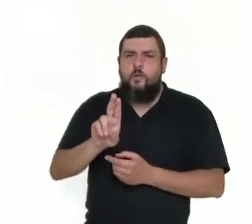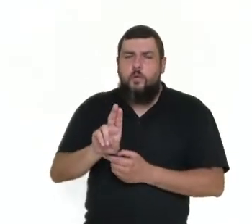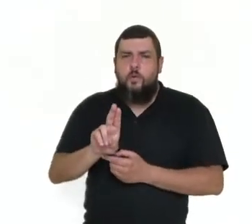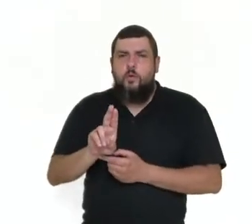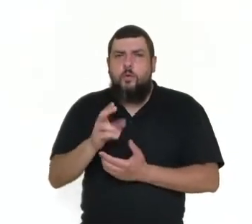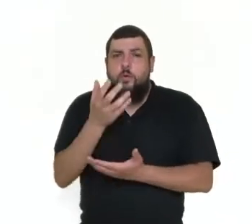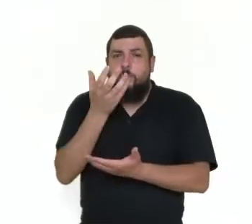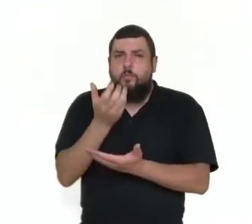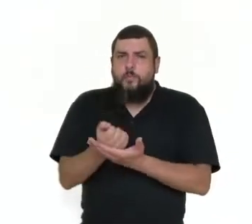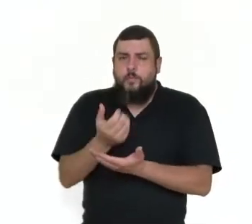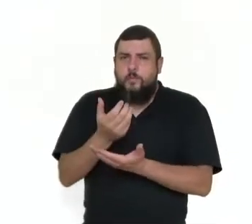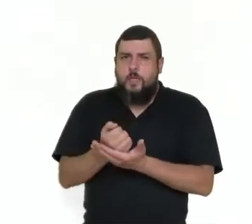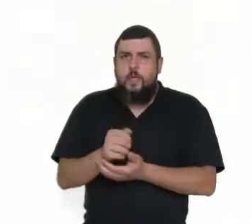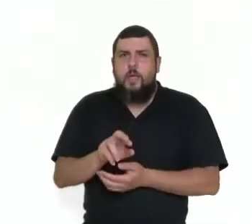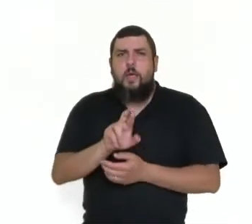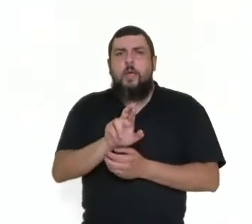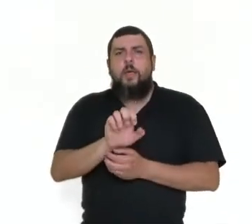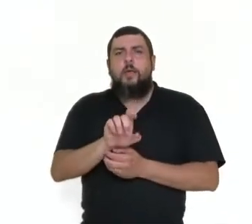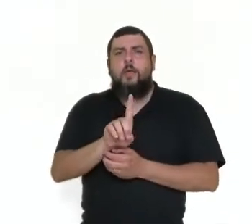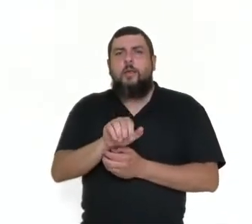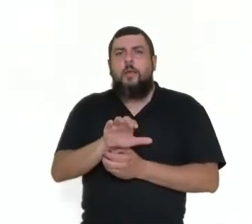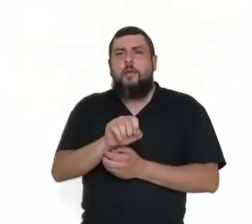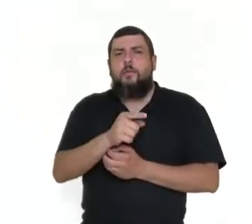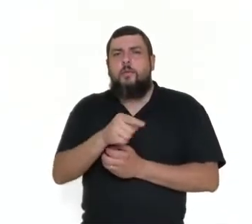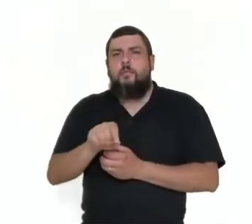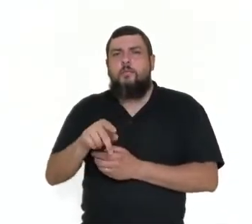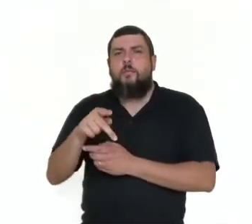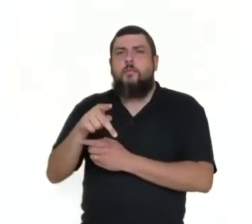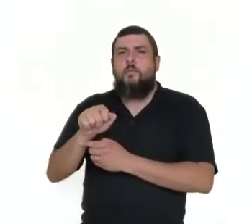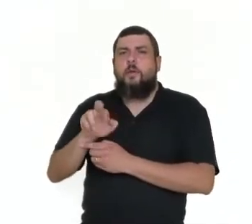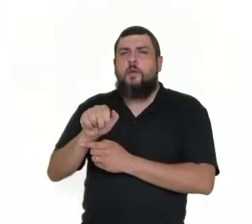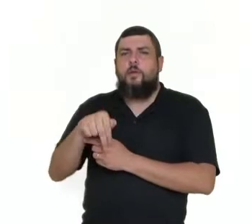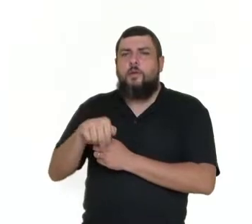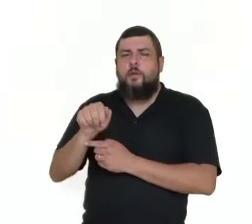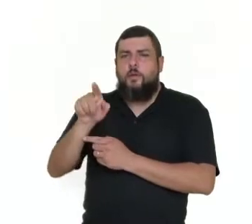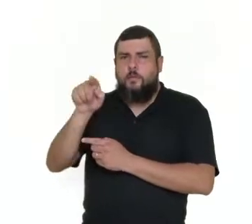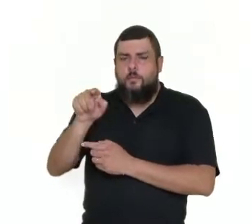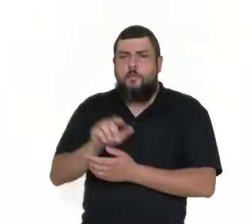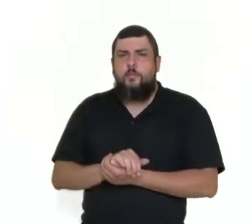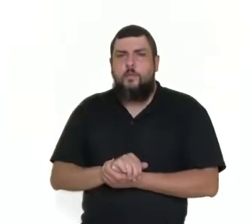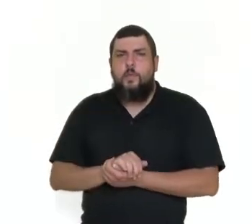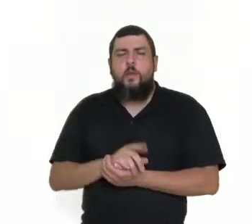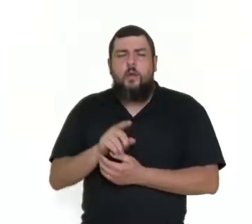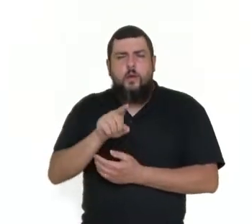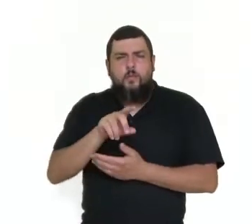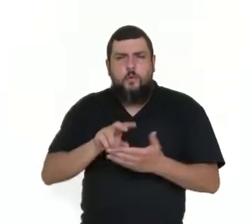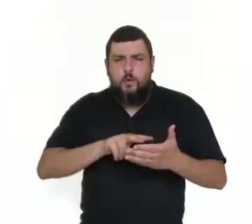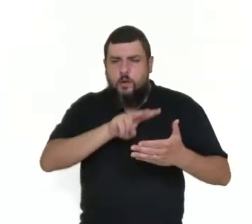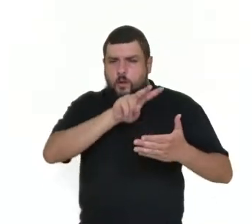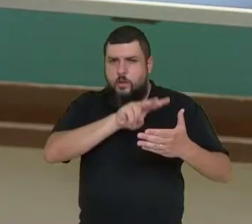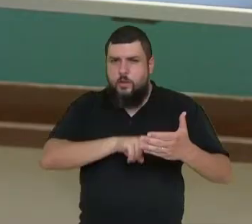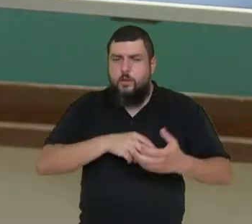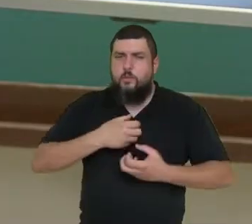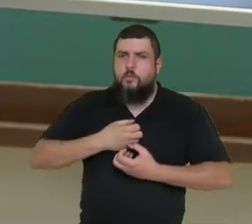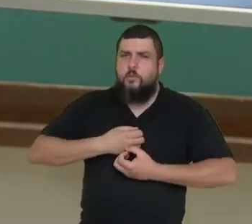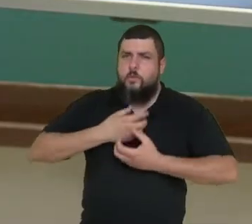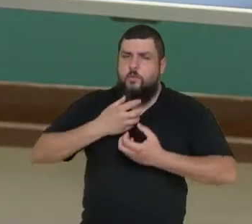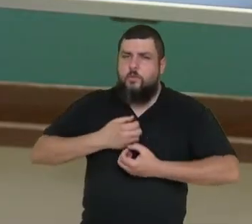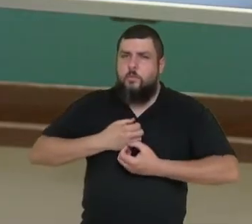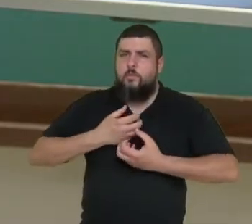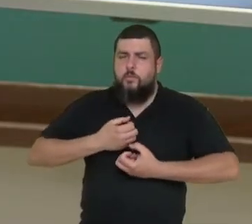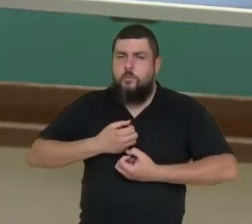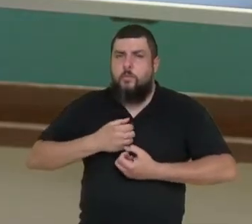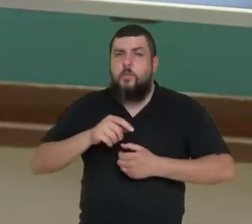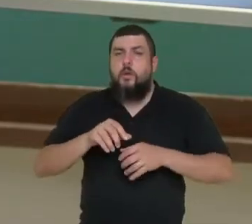Paraná. Então, a nossa sugestão é que vocês comecem lendo algumas estrofes do poema Cordel do Consumidor,